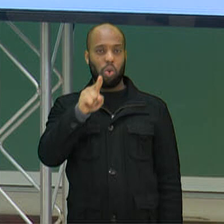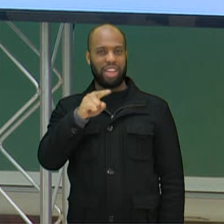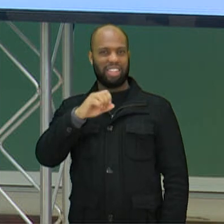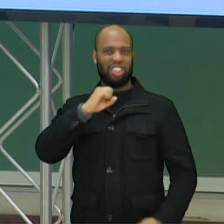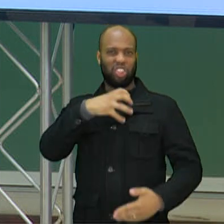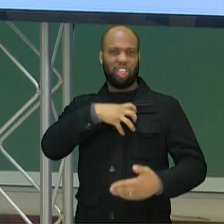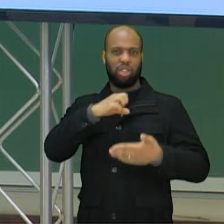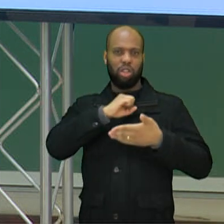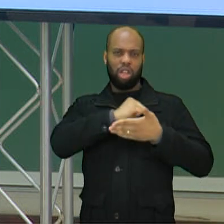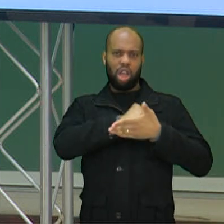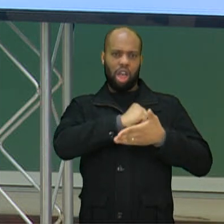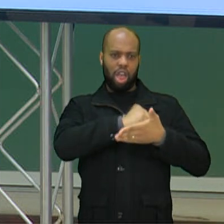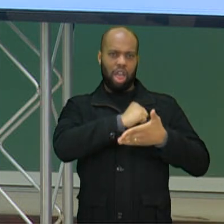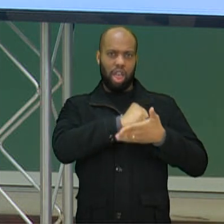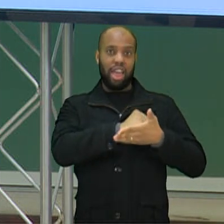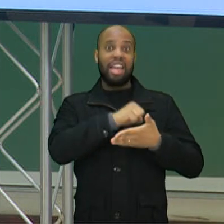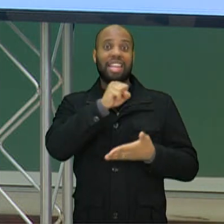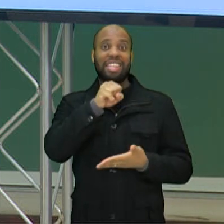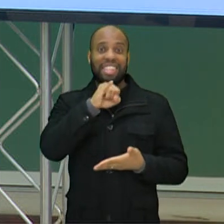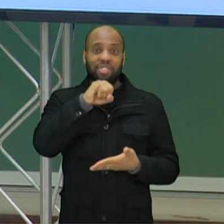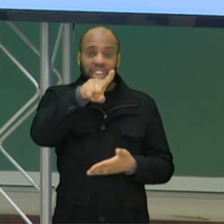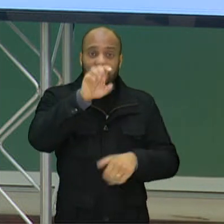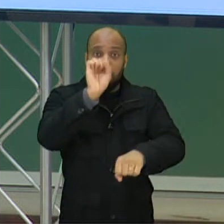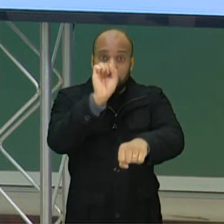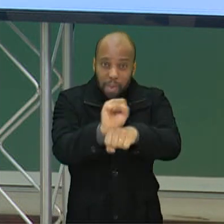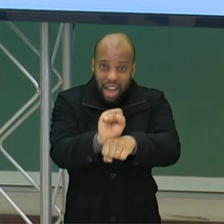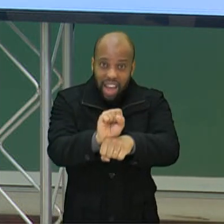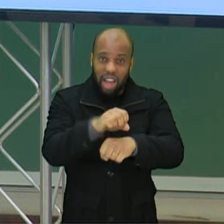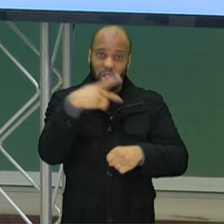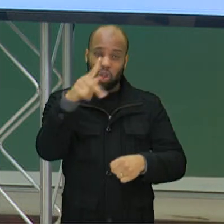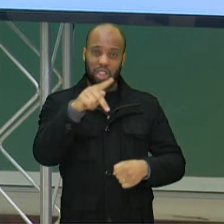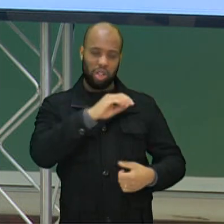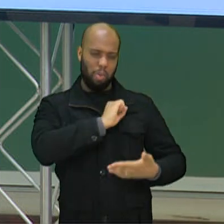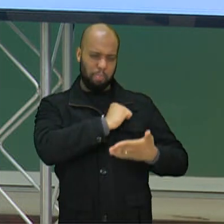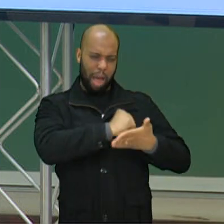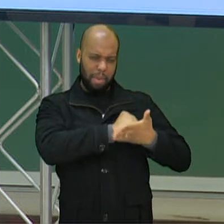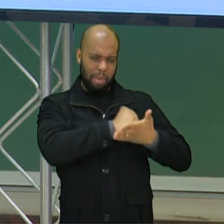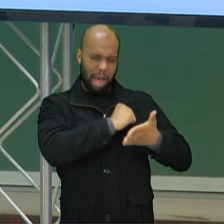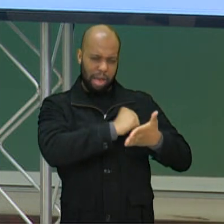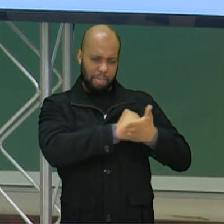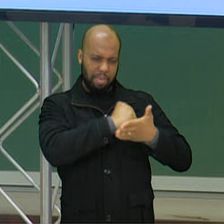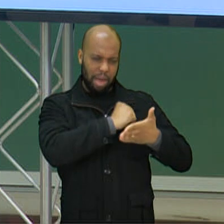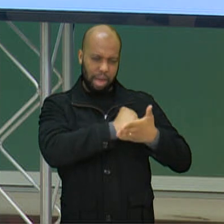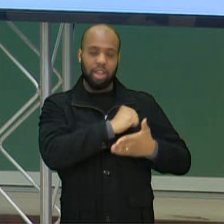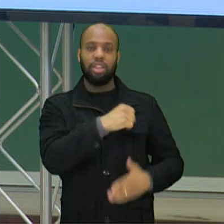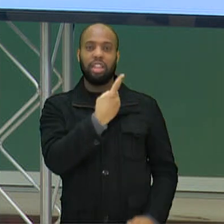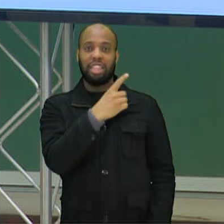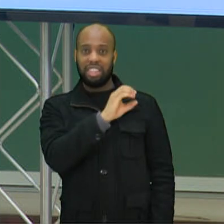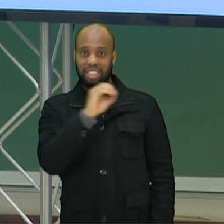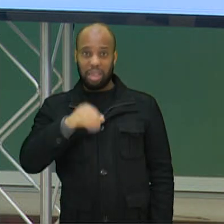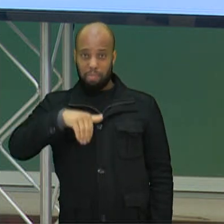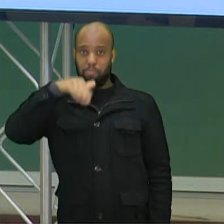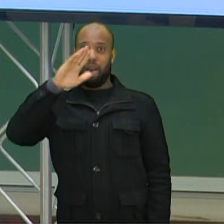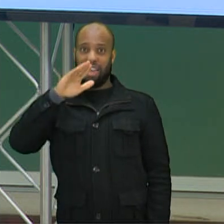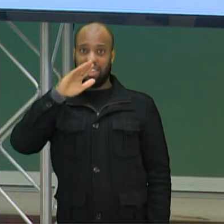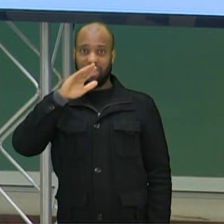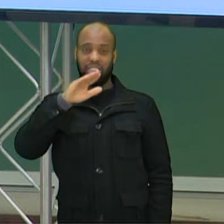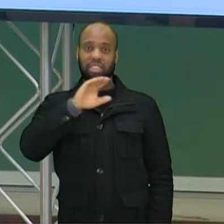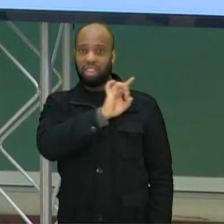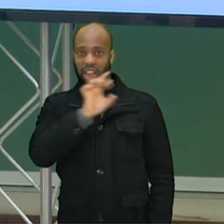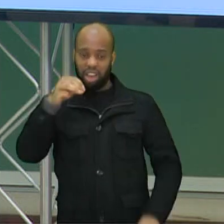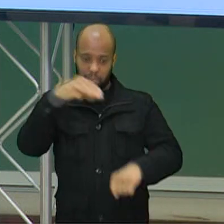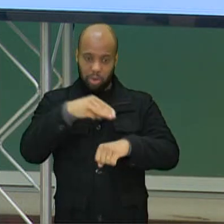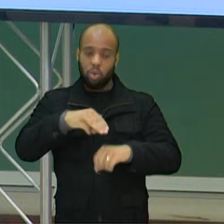repouso muito alta, então alguns autores apontam em acima de 100 batimentos por minuto, por exemplo, você tem um risco aumentado